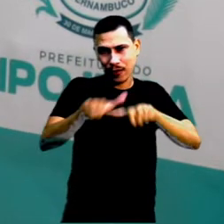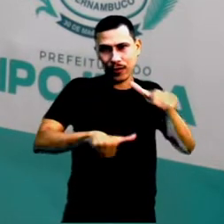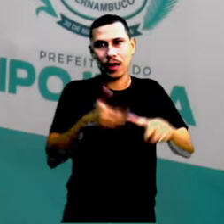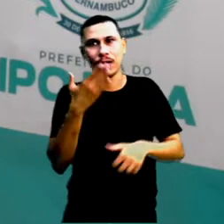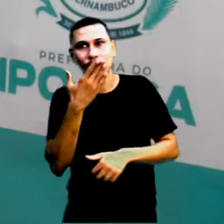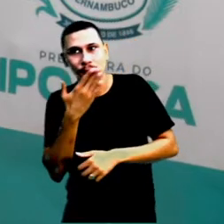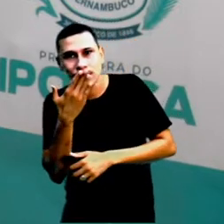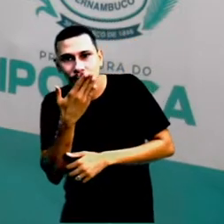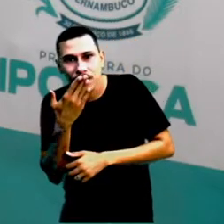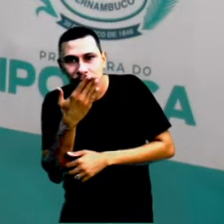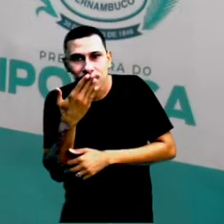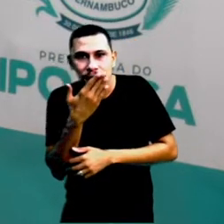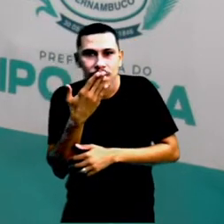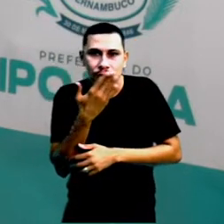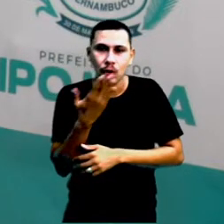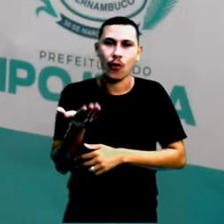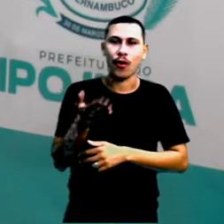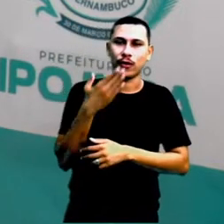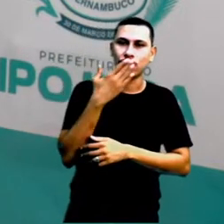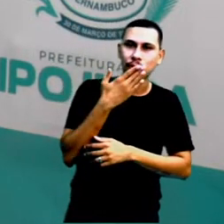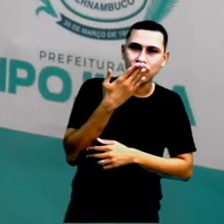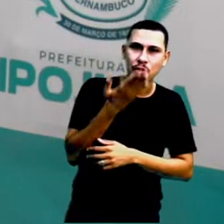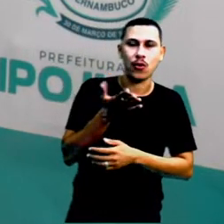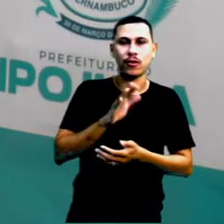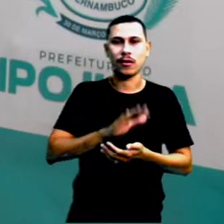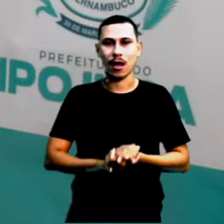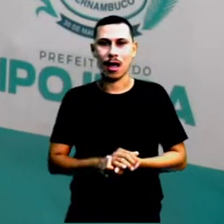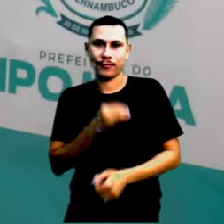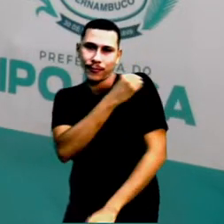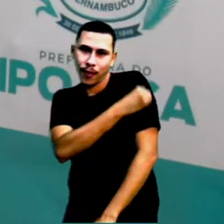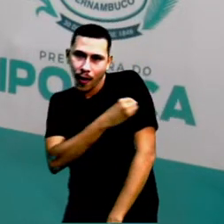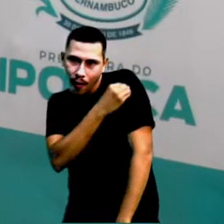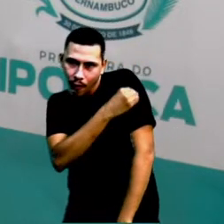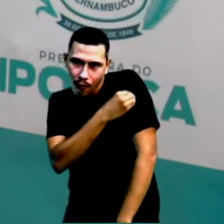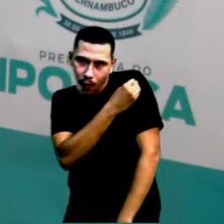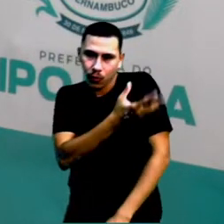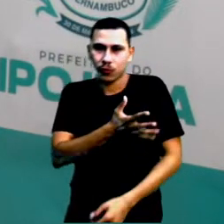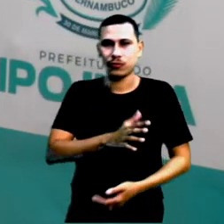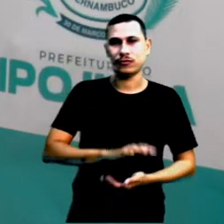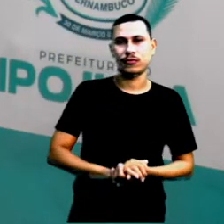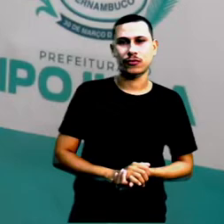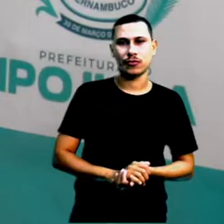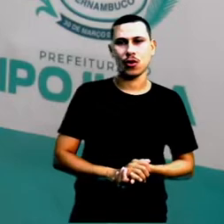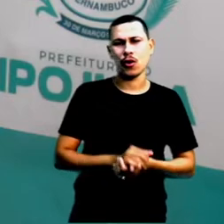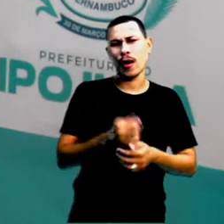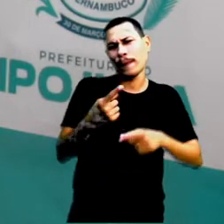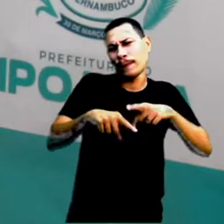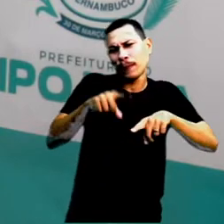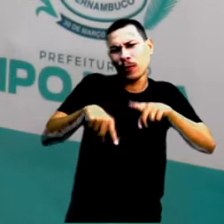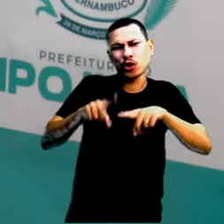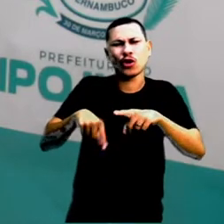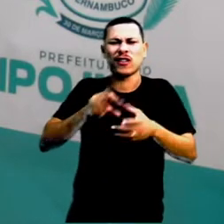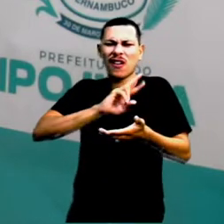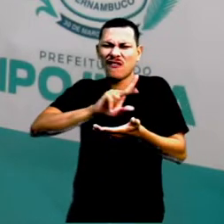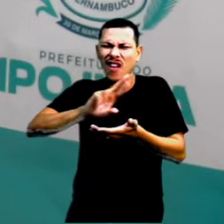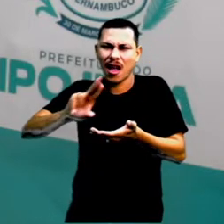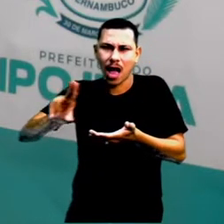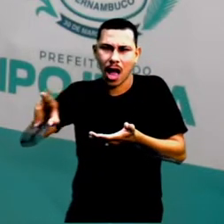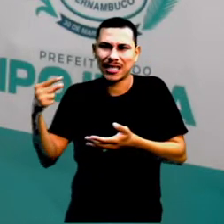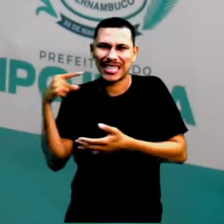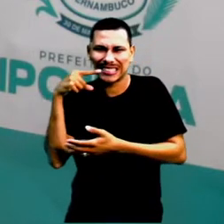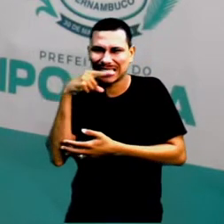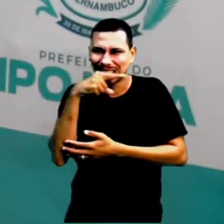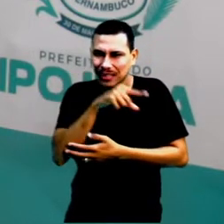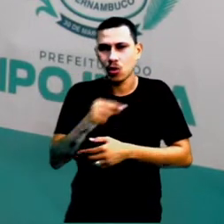outros produtos, como álcool, açúcar e outros produtos feitos da cana-de-açúcar, que